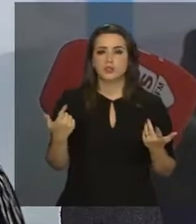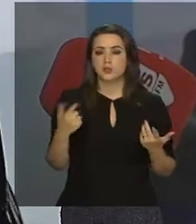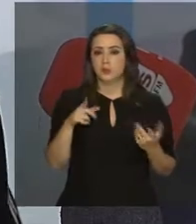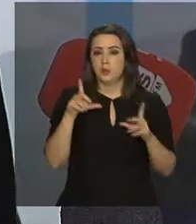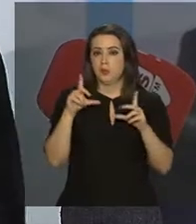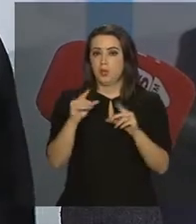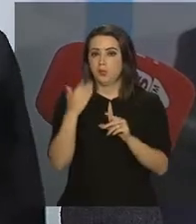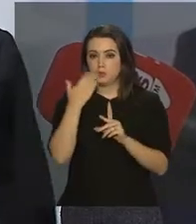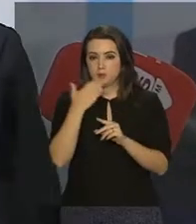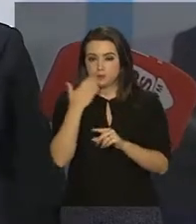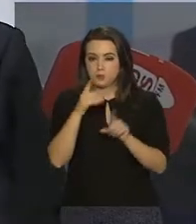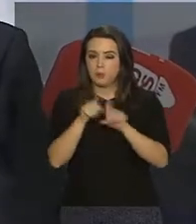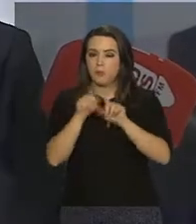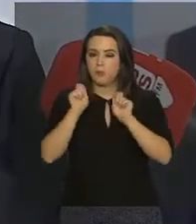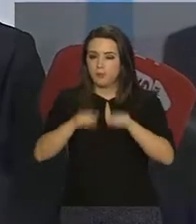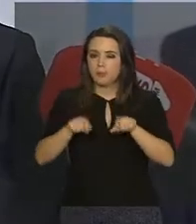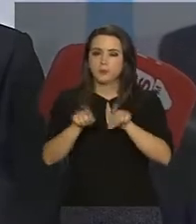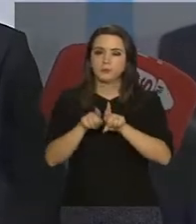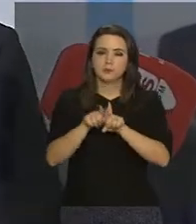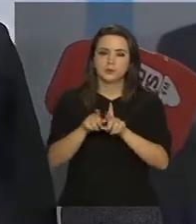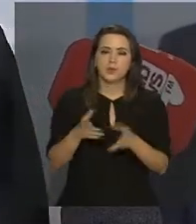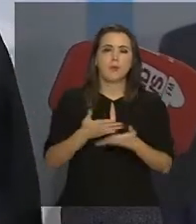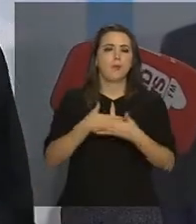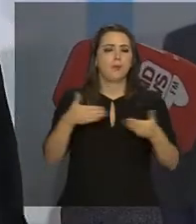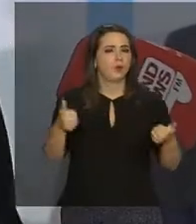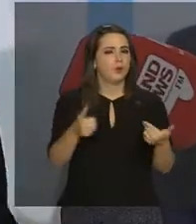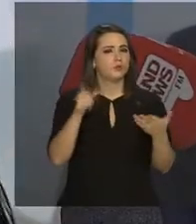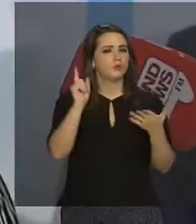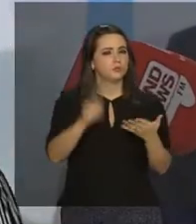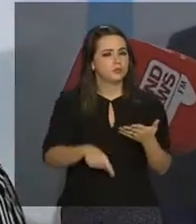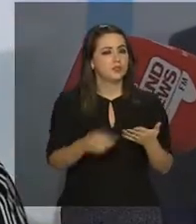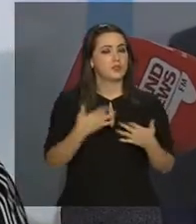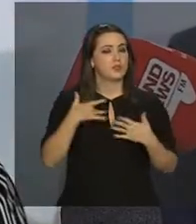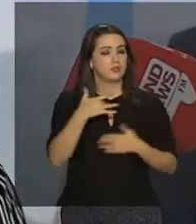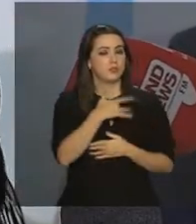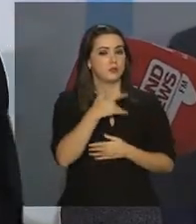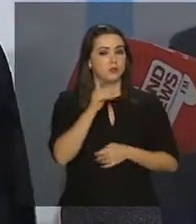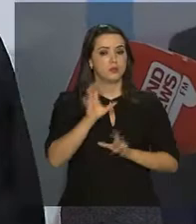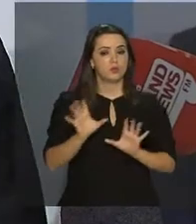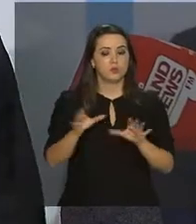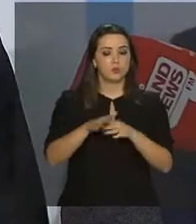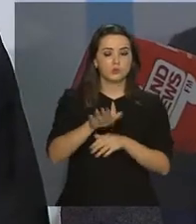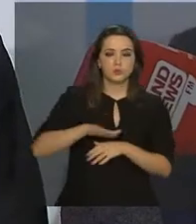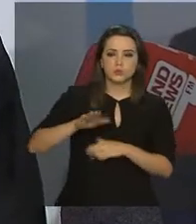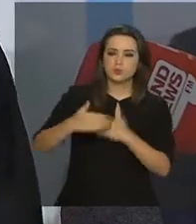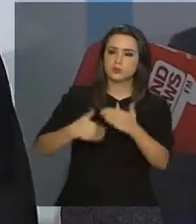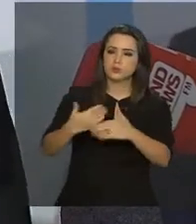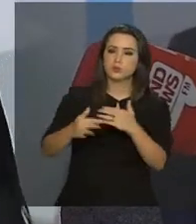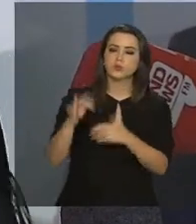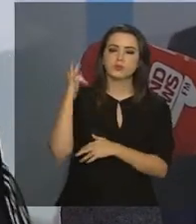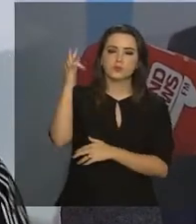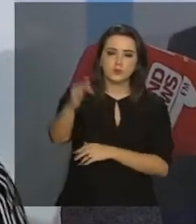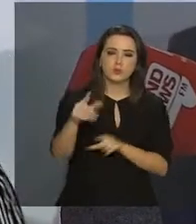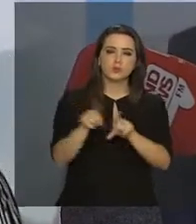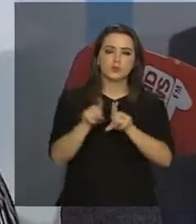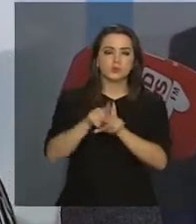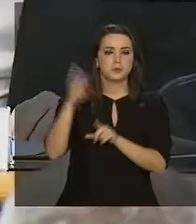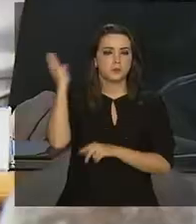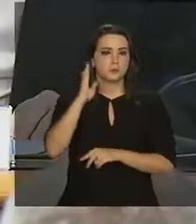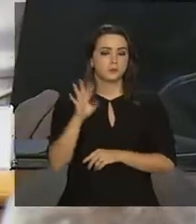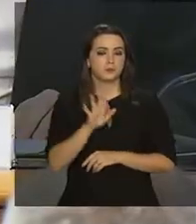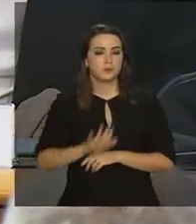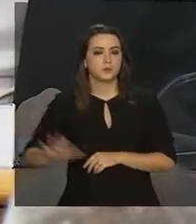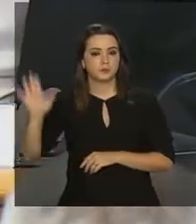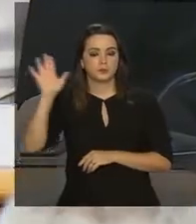com menos açúcar, vai proporcionar também uma melhoria da saúde dessa geração e das próximas gerações no Brasil